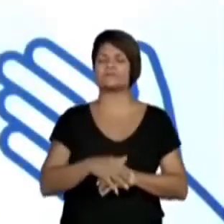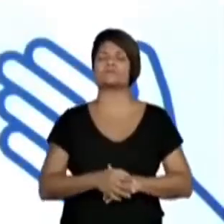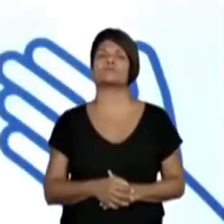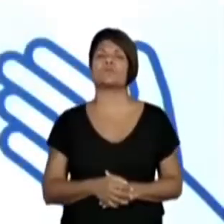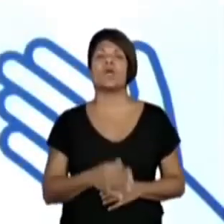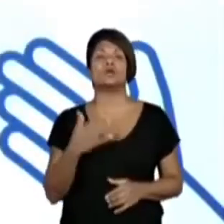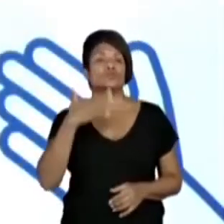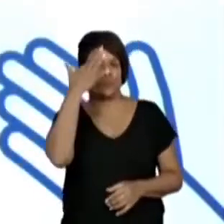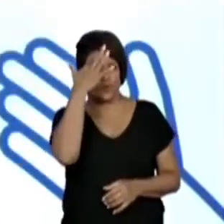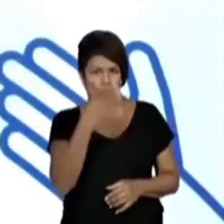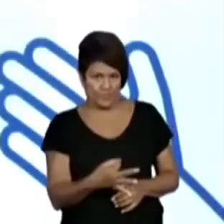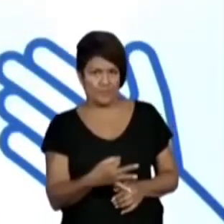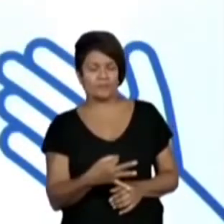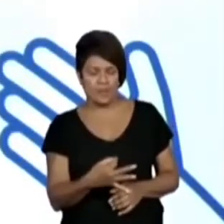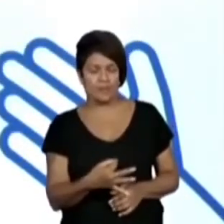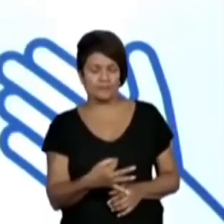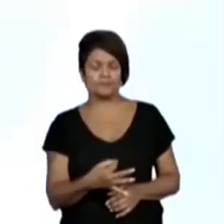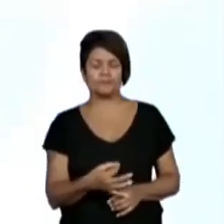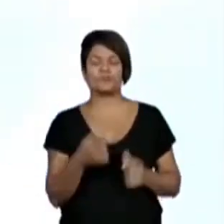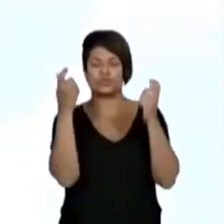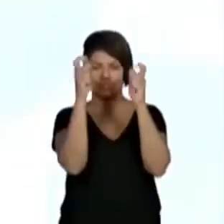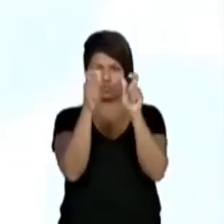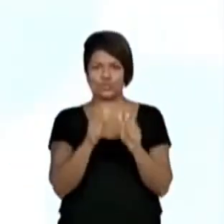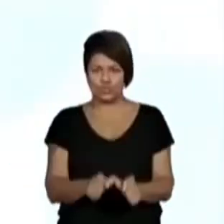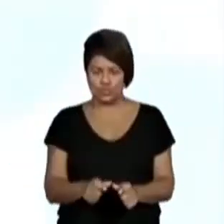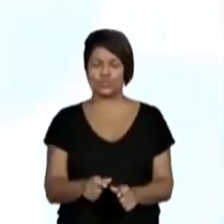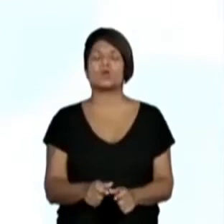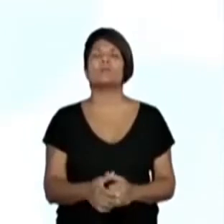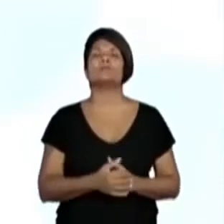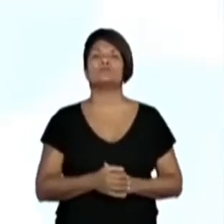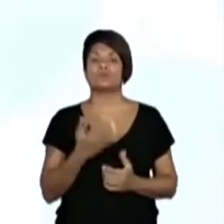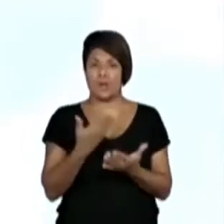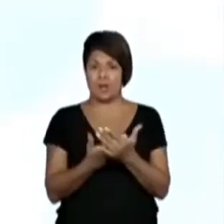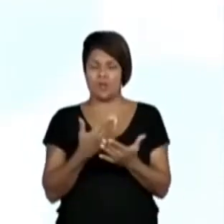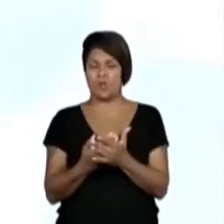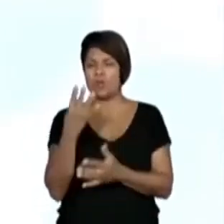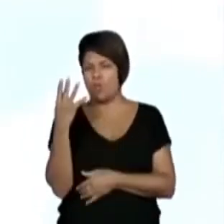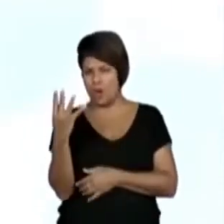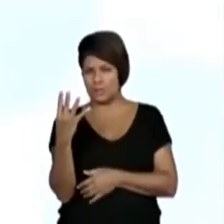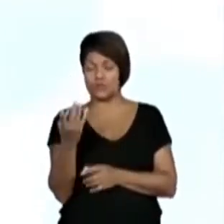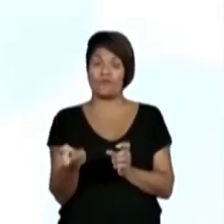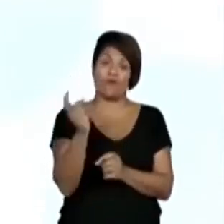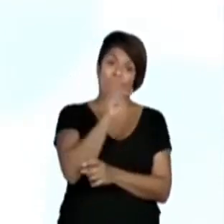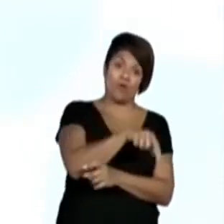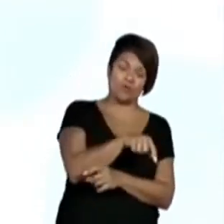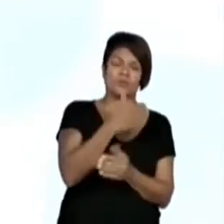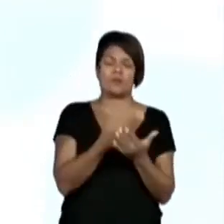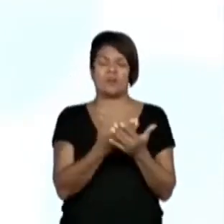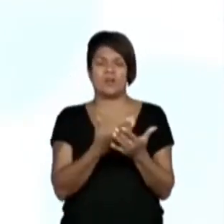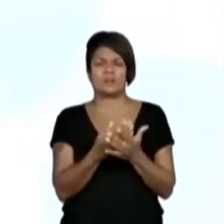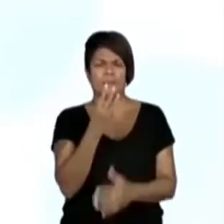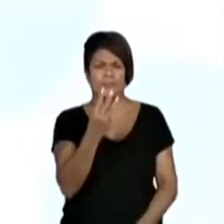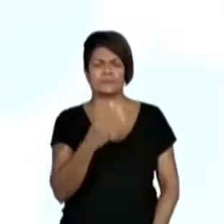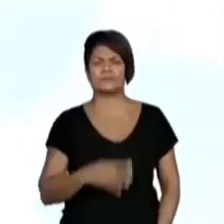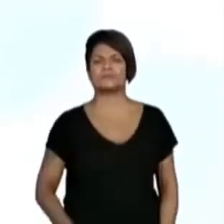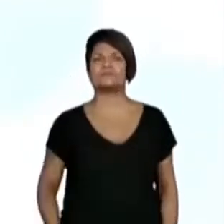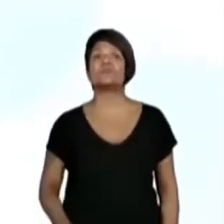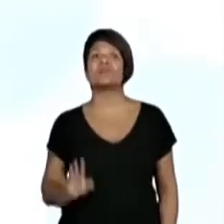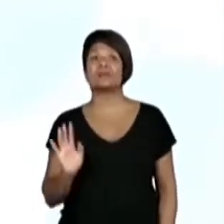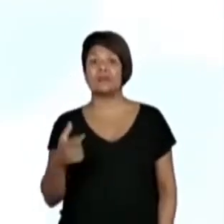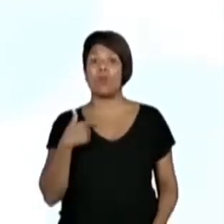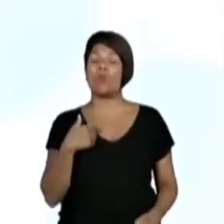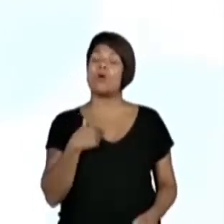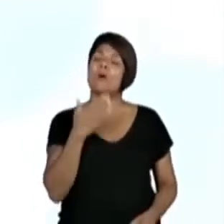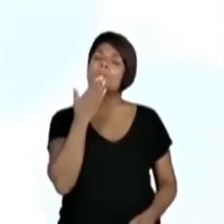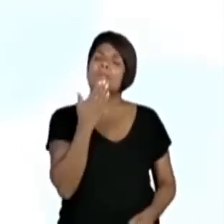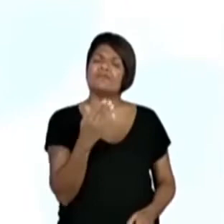a estrutura desse texto na aula 4 e vamos voltar para a aula 3. E falando em pratos preferidos, eu